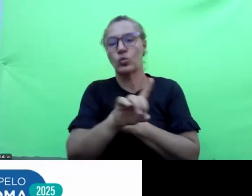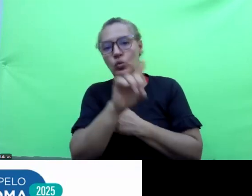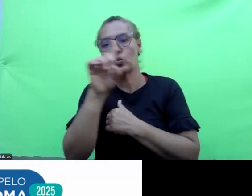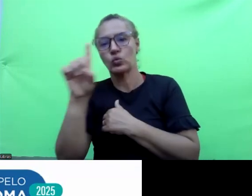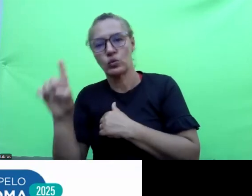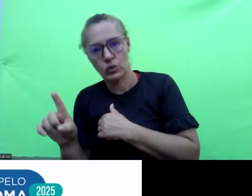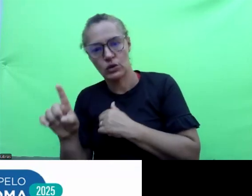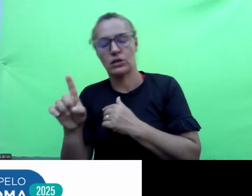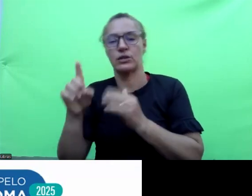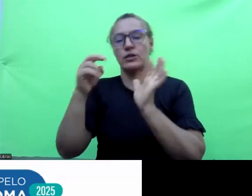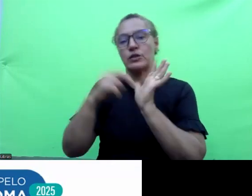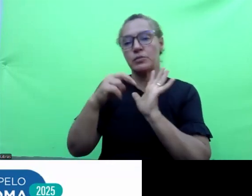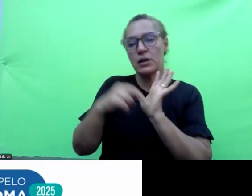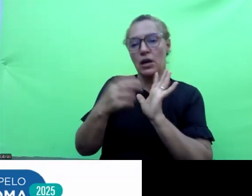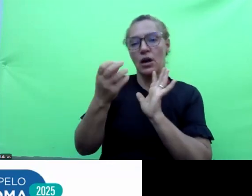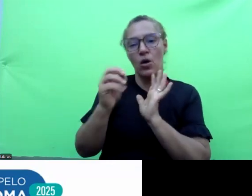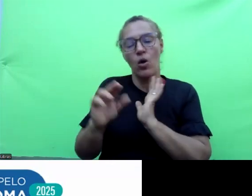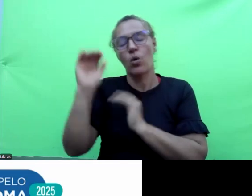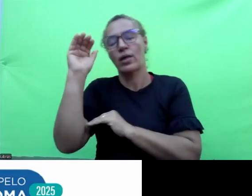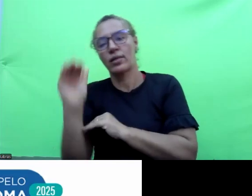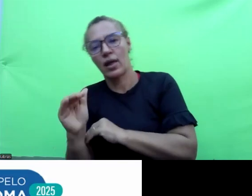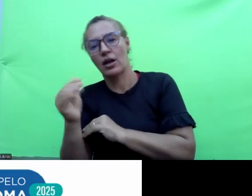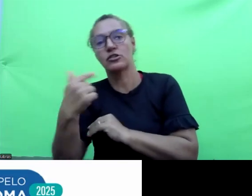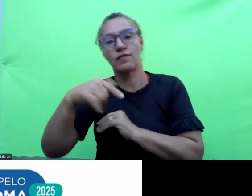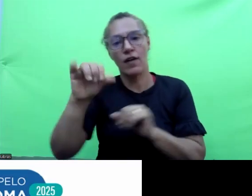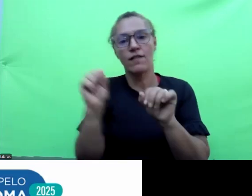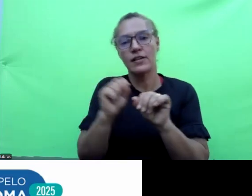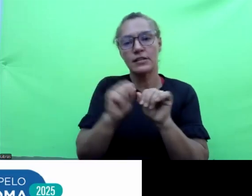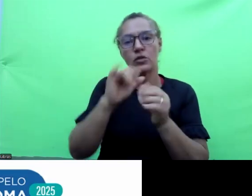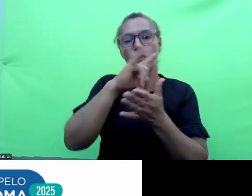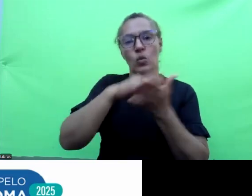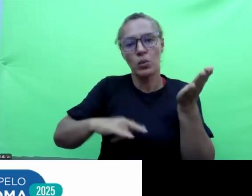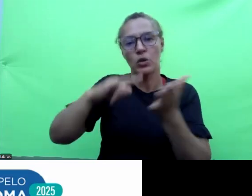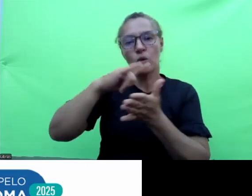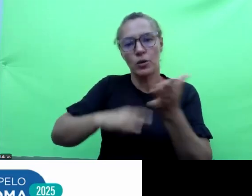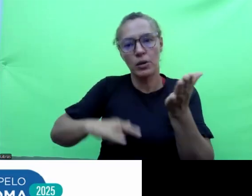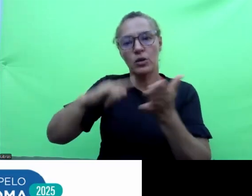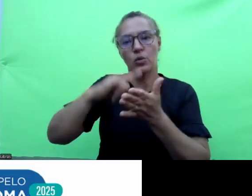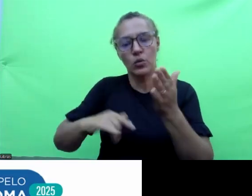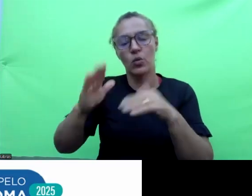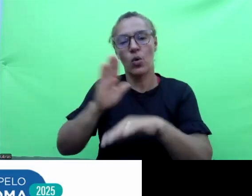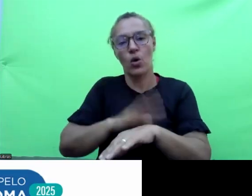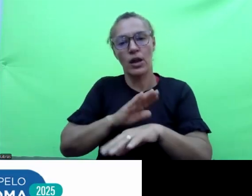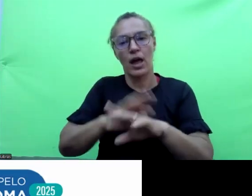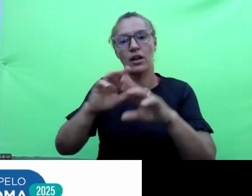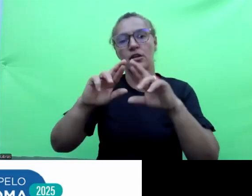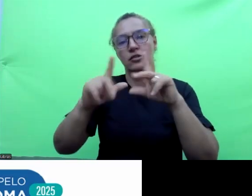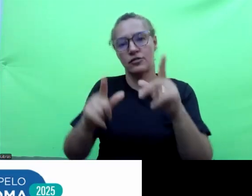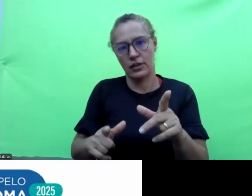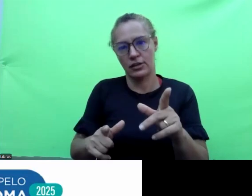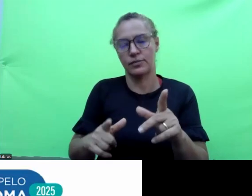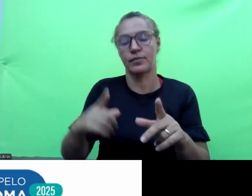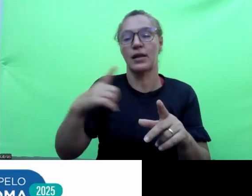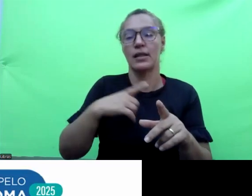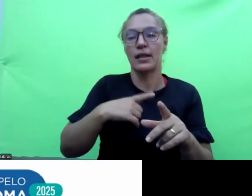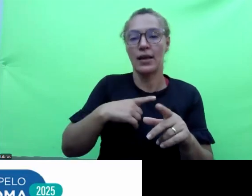vai documentando essa informação da medida em horários diferentes. Houve uma época em que se fazia muito